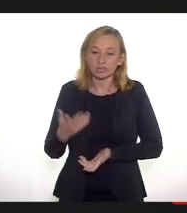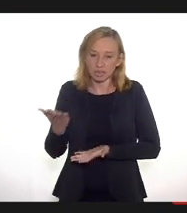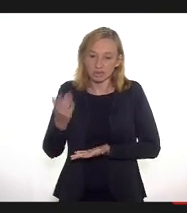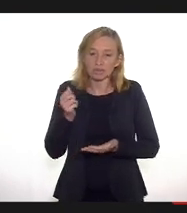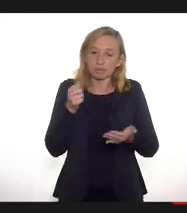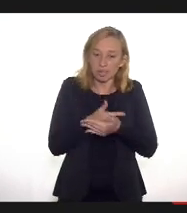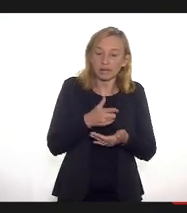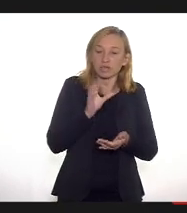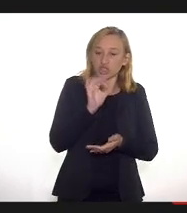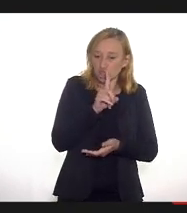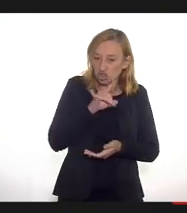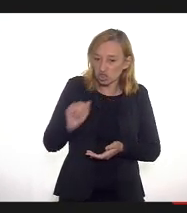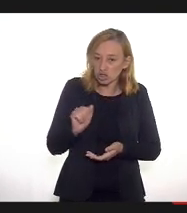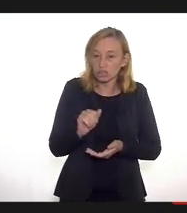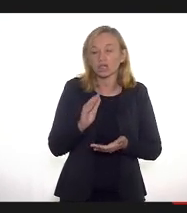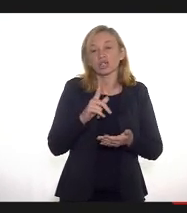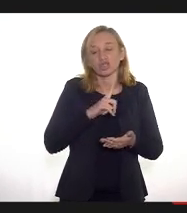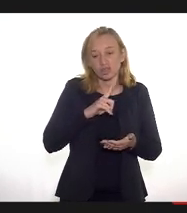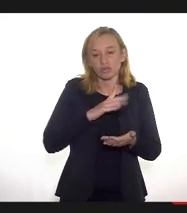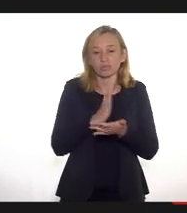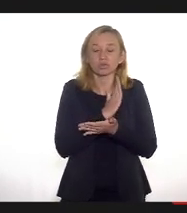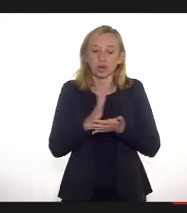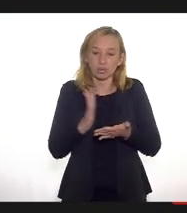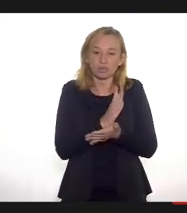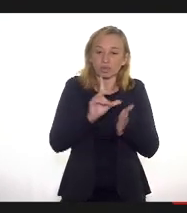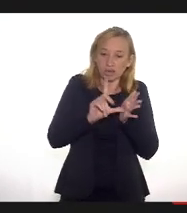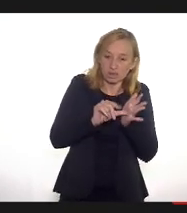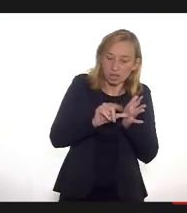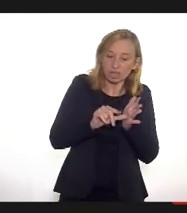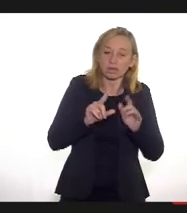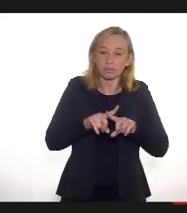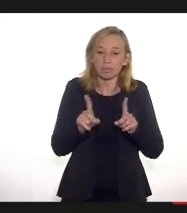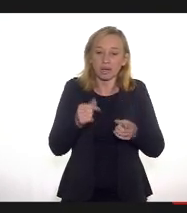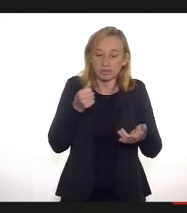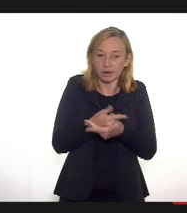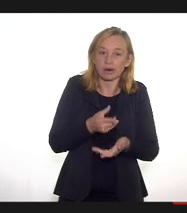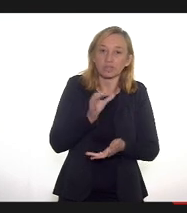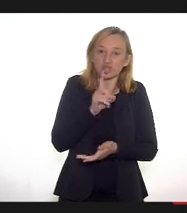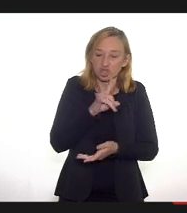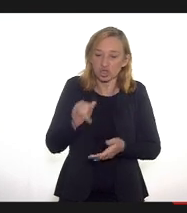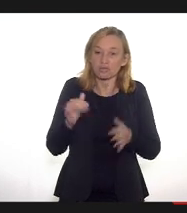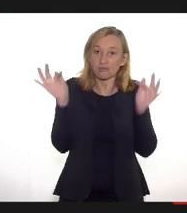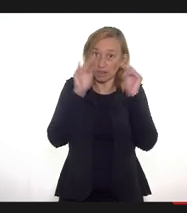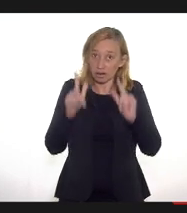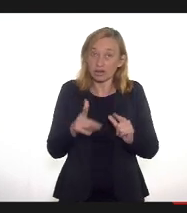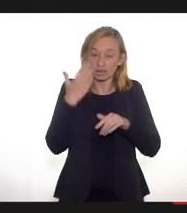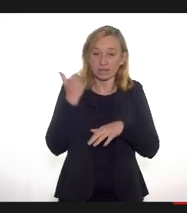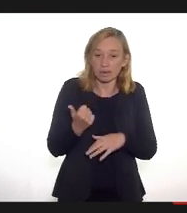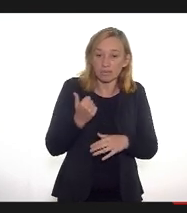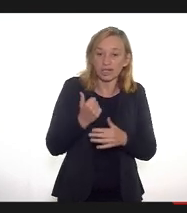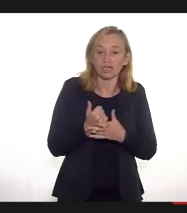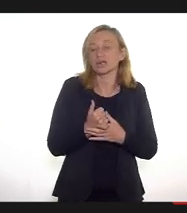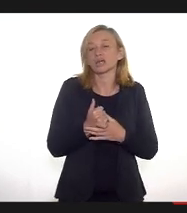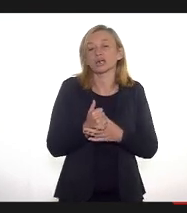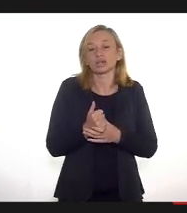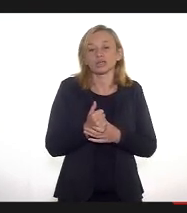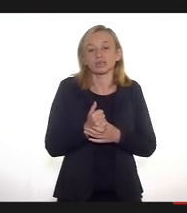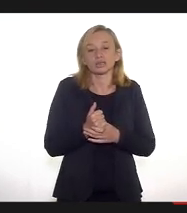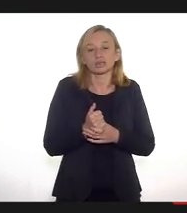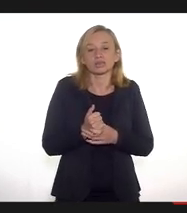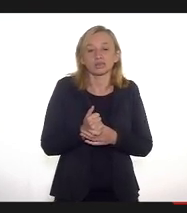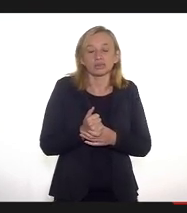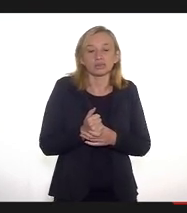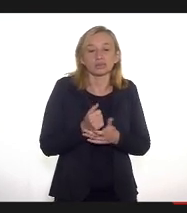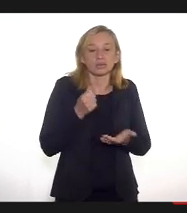pagamento em dia, tivemos algum atraso no estudo, mas hoje os pagamentos estão em dia. Fico feliz de saber que a Bolsa dos Cotistas para o